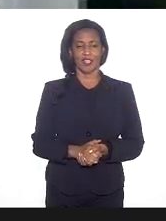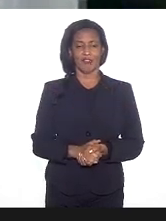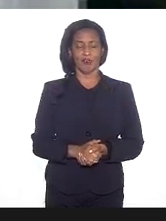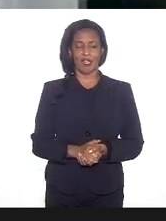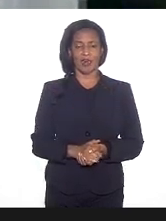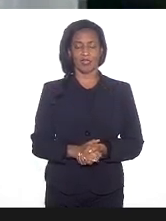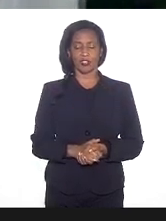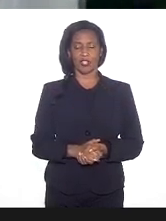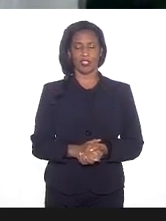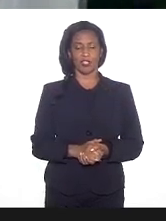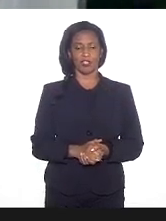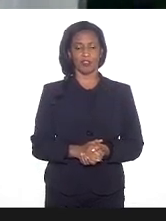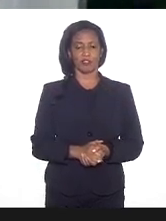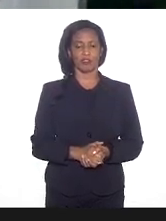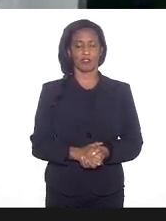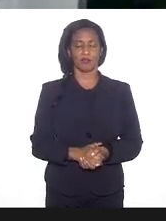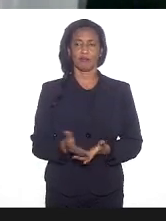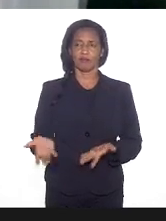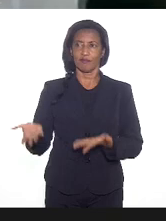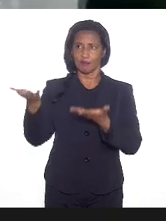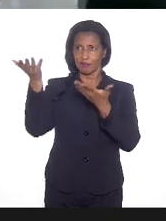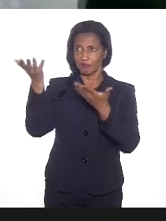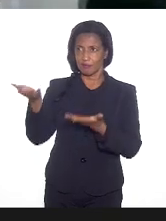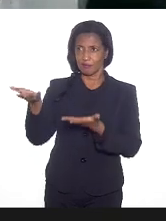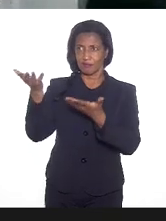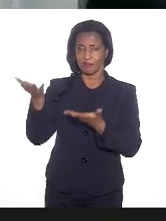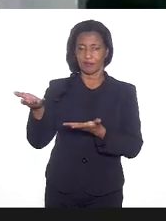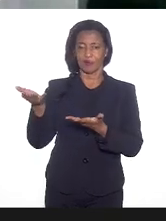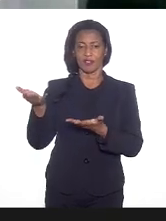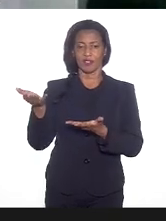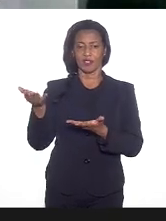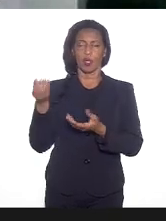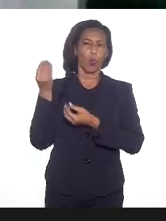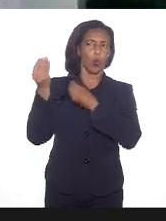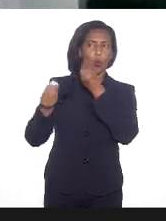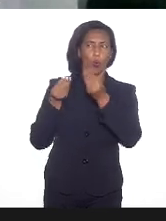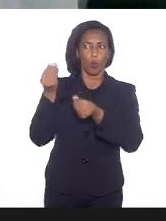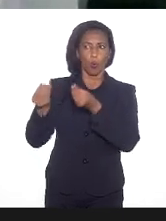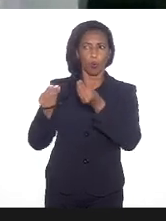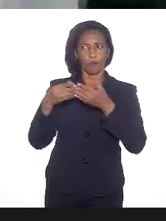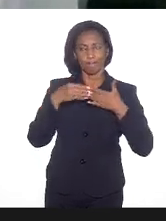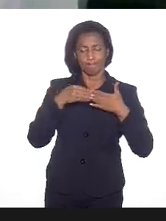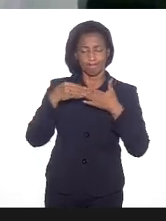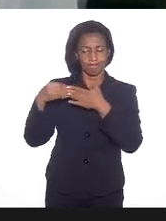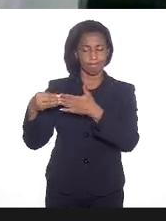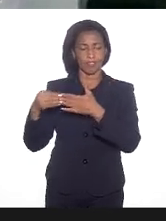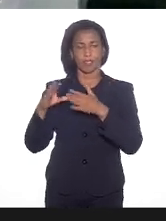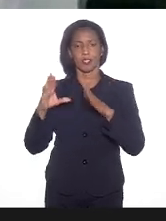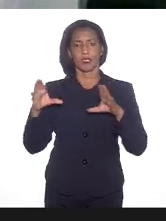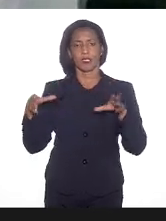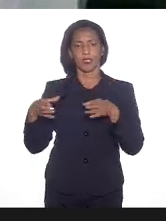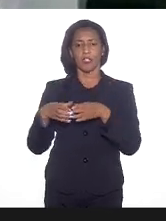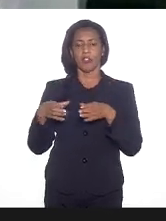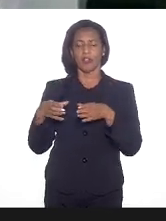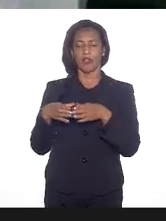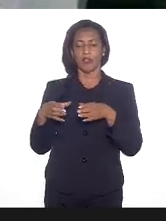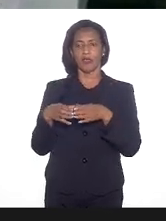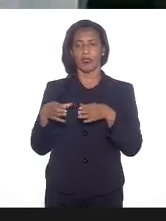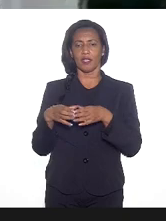deputado Flávio Serafim, Vossa Excelência, pela forma como conduziu essa comissão parlamentar de